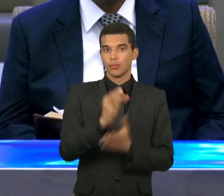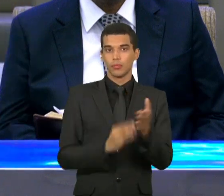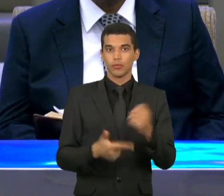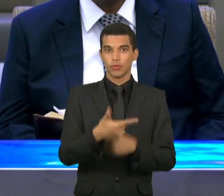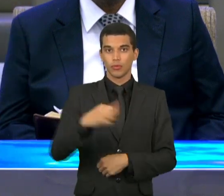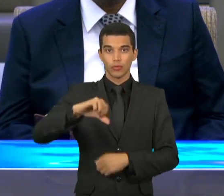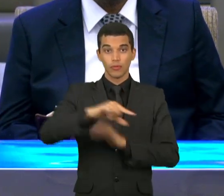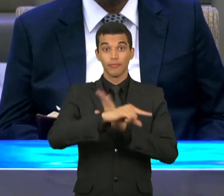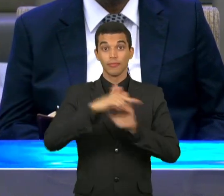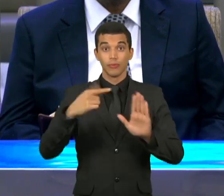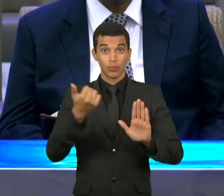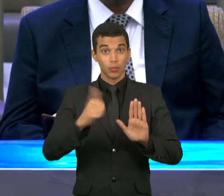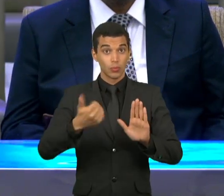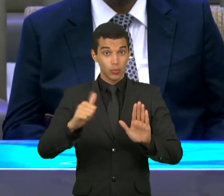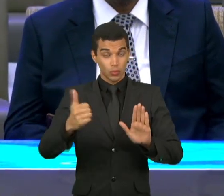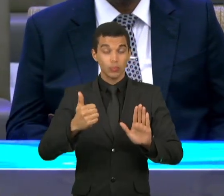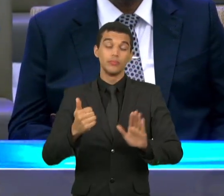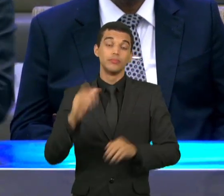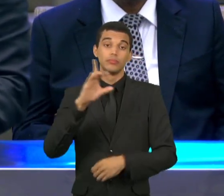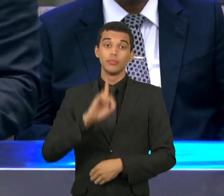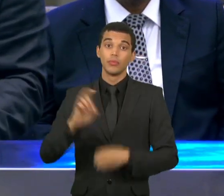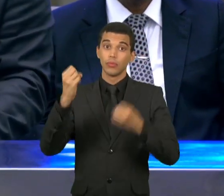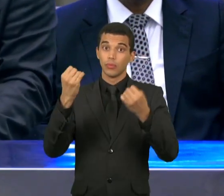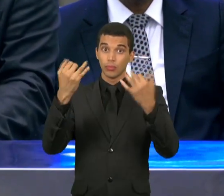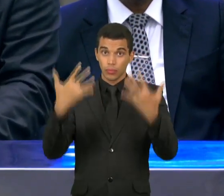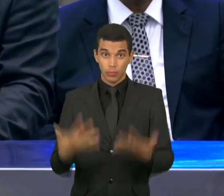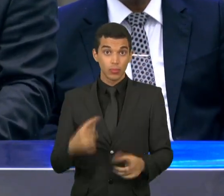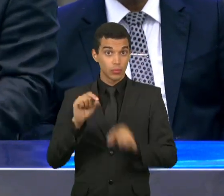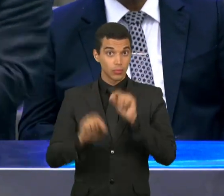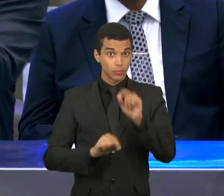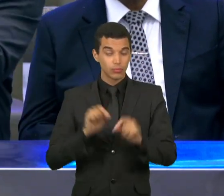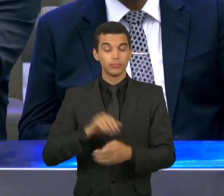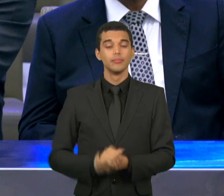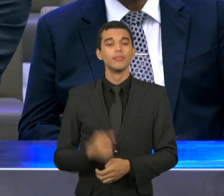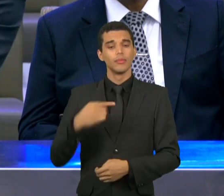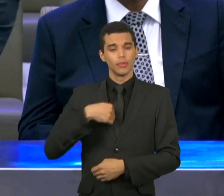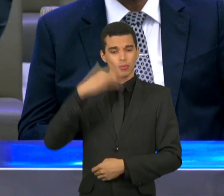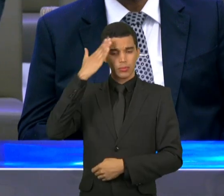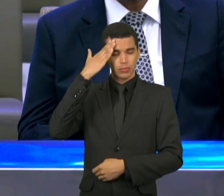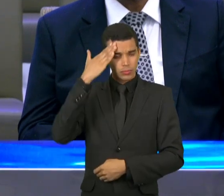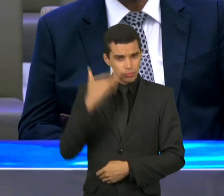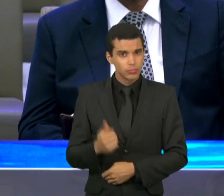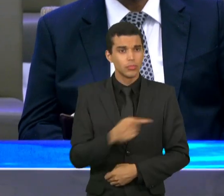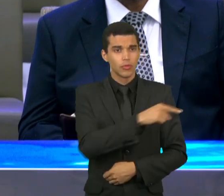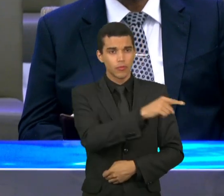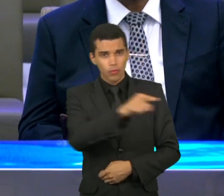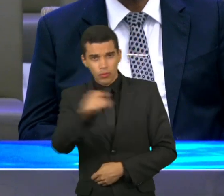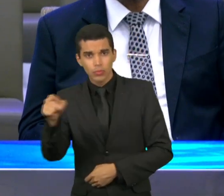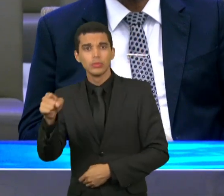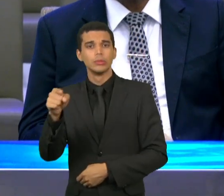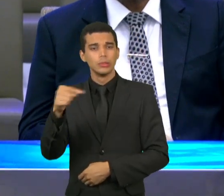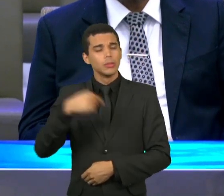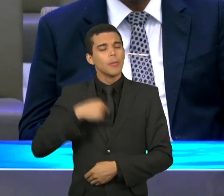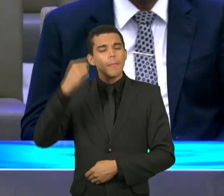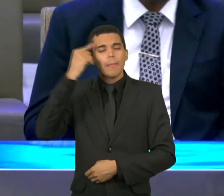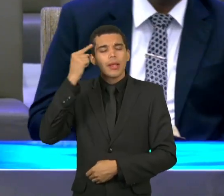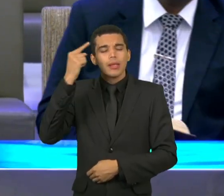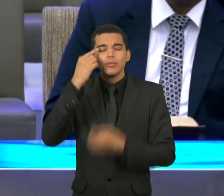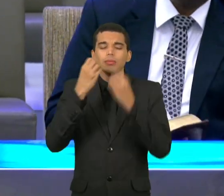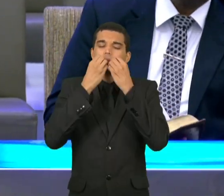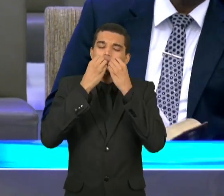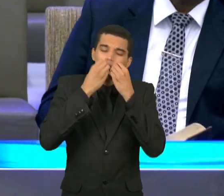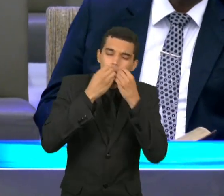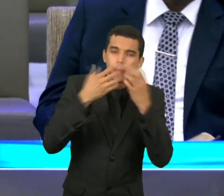o povo, dizer que ia levar o povo cativo, ele disse assim: eu sei os pensamentos que tenho a respeito de